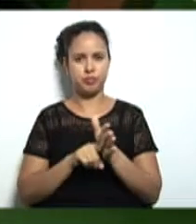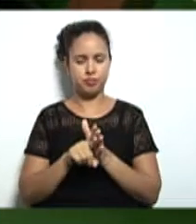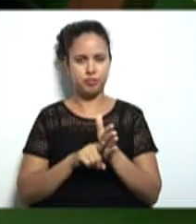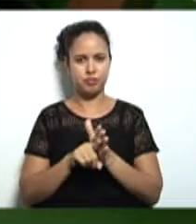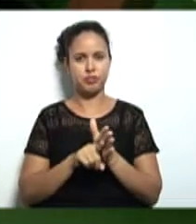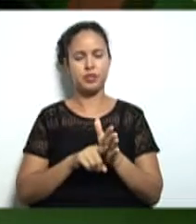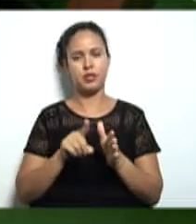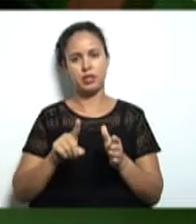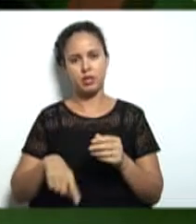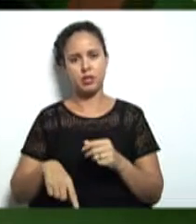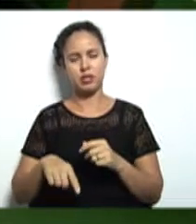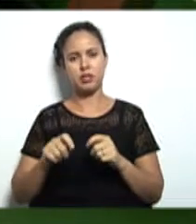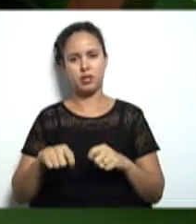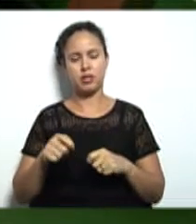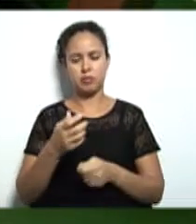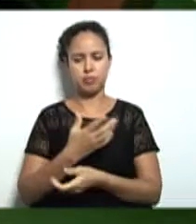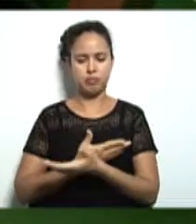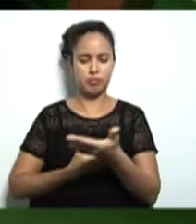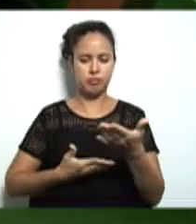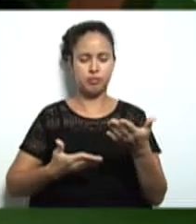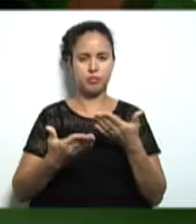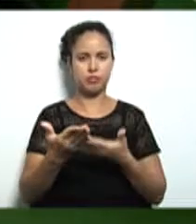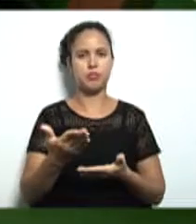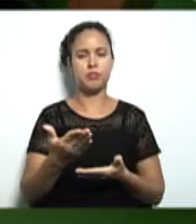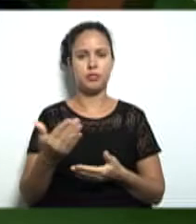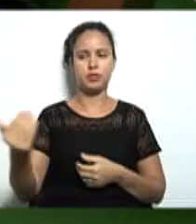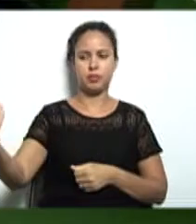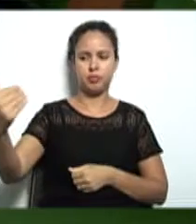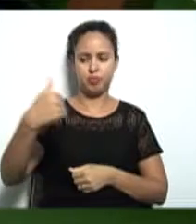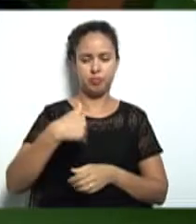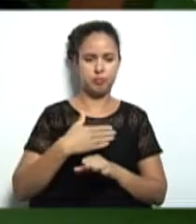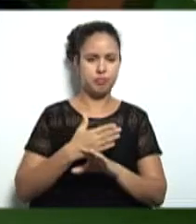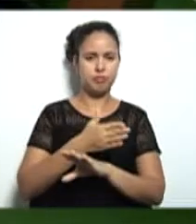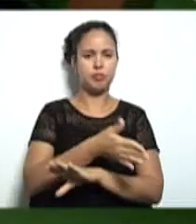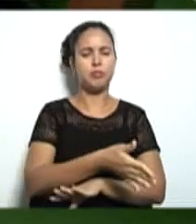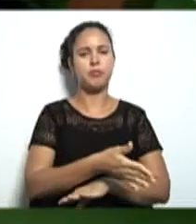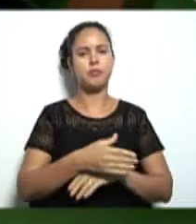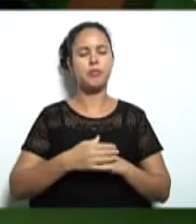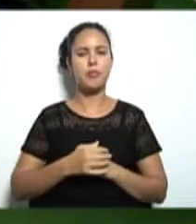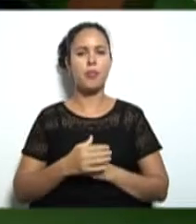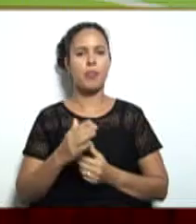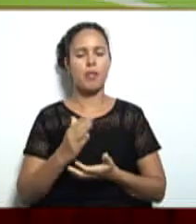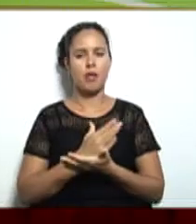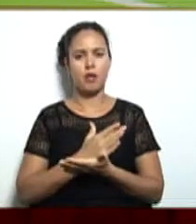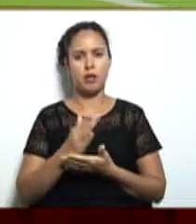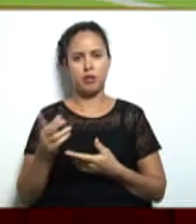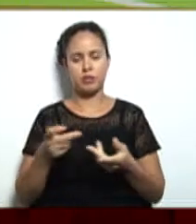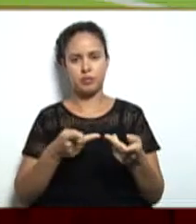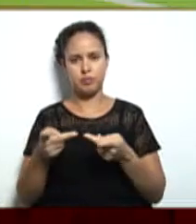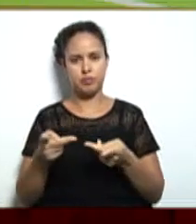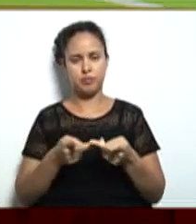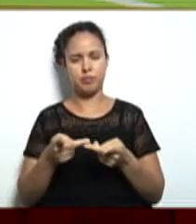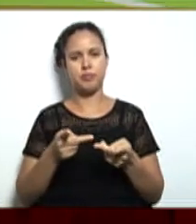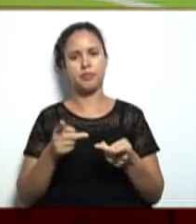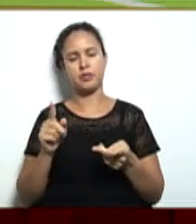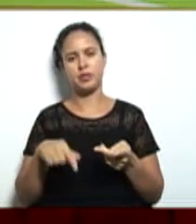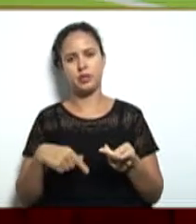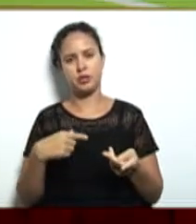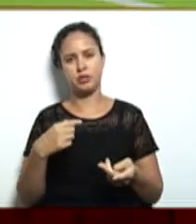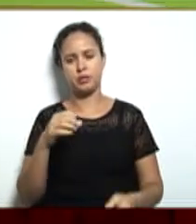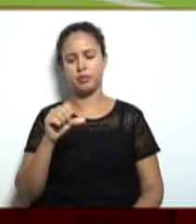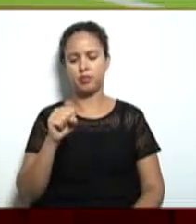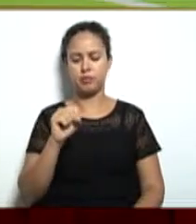momento também de socializar, de vir, né? Nós tivemos aí alguns projetos agora que a gente viu, né? O projeto de Sociologia, que foi